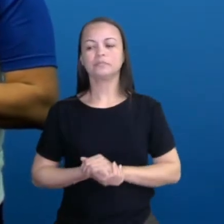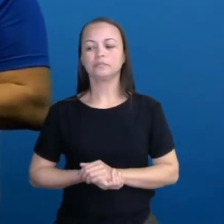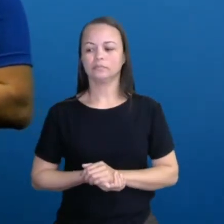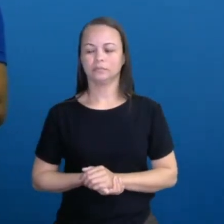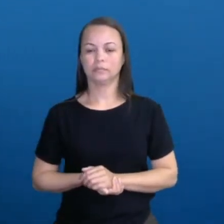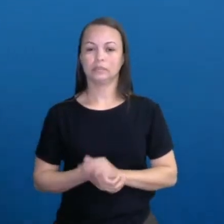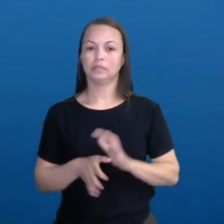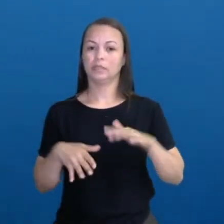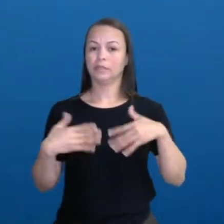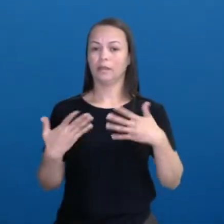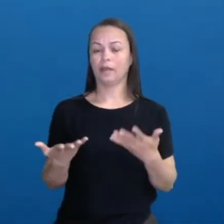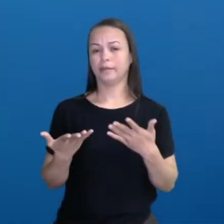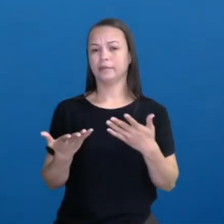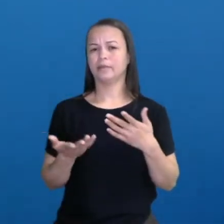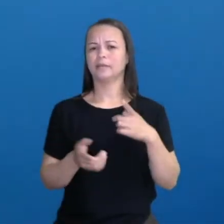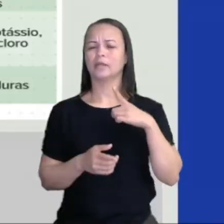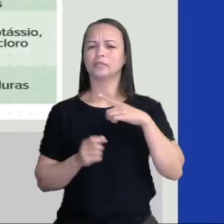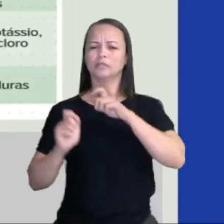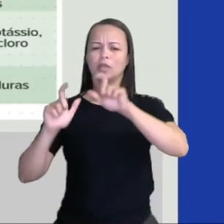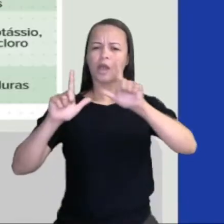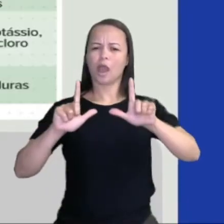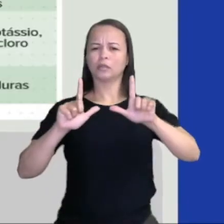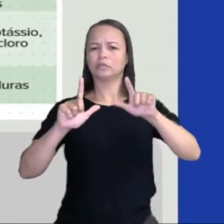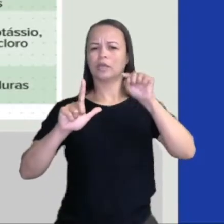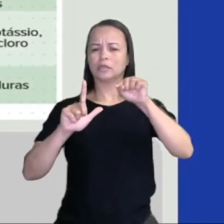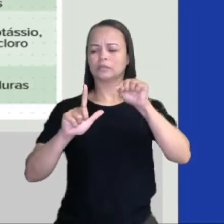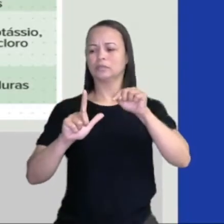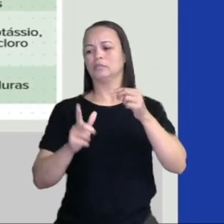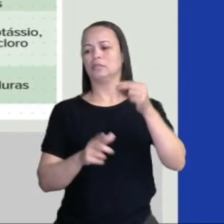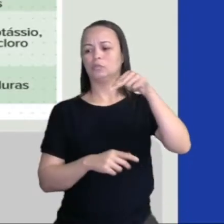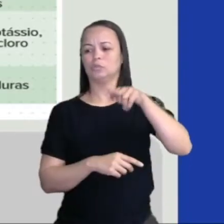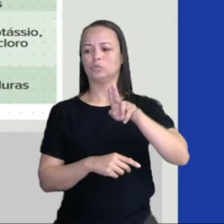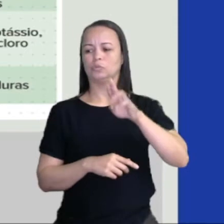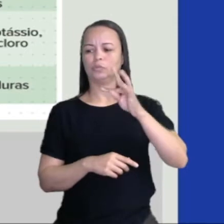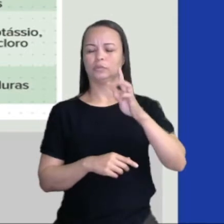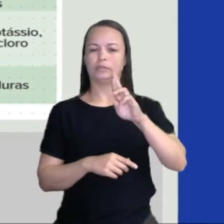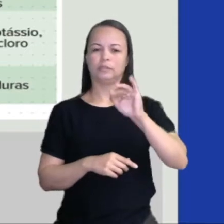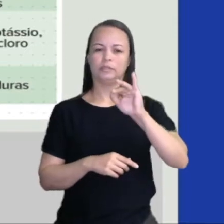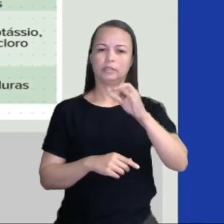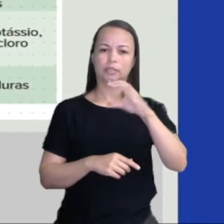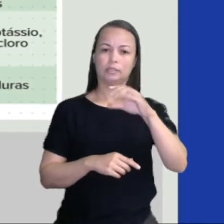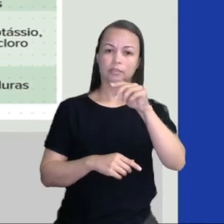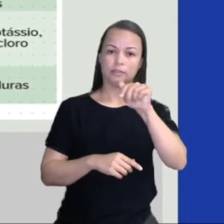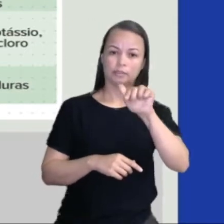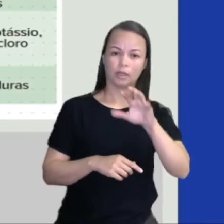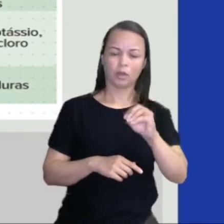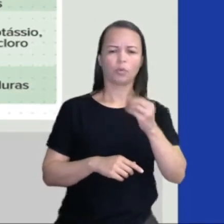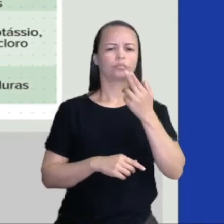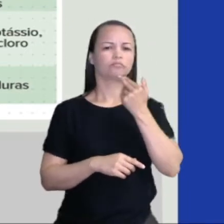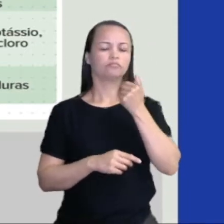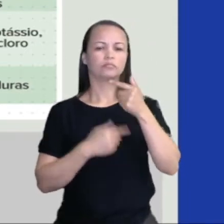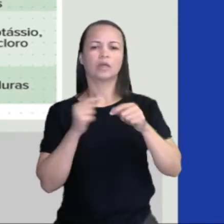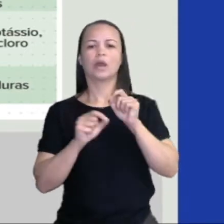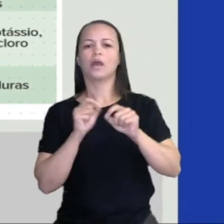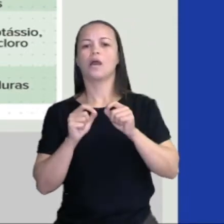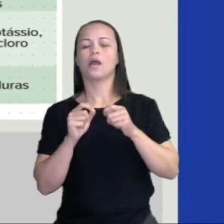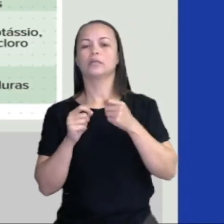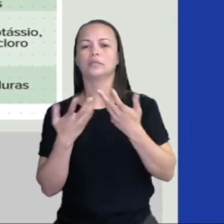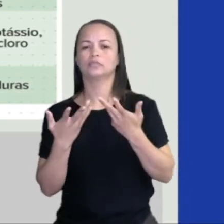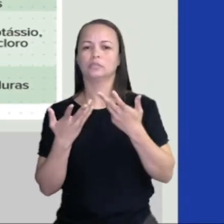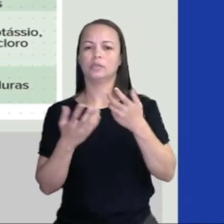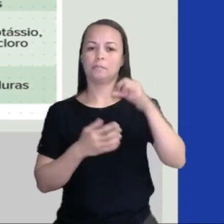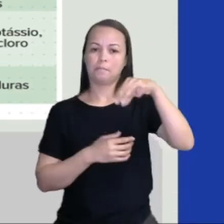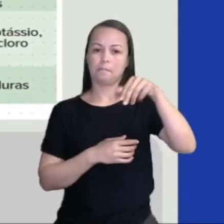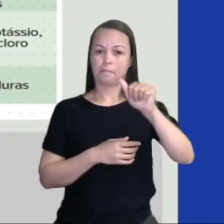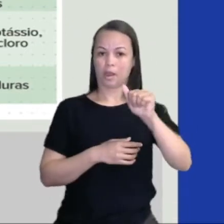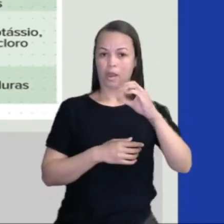Tá? E aí, eu queria entrar nessa seara aqui, que é a seara da nutrição, ou dos nutrientes. Então, a gente vai ter o que a gente chama de